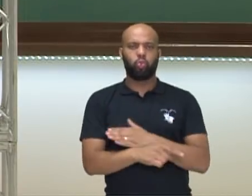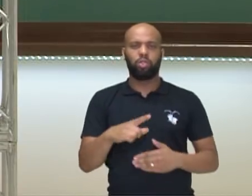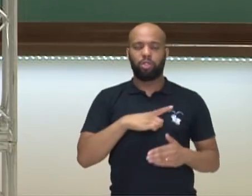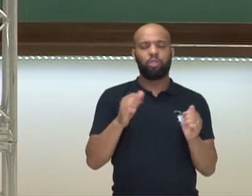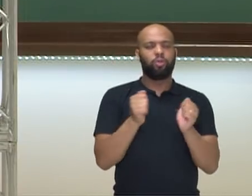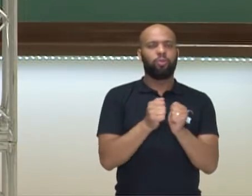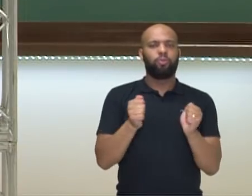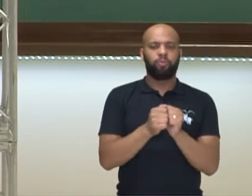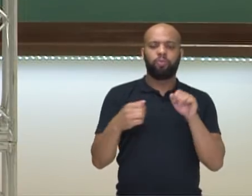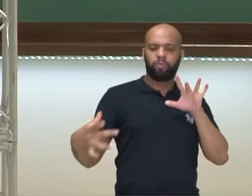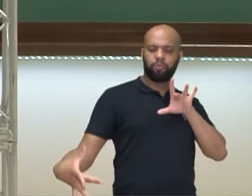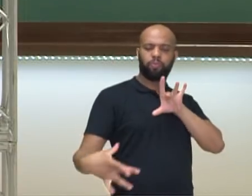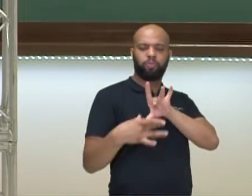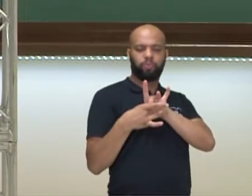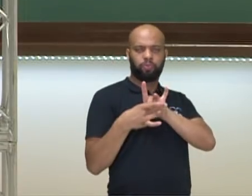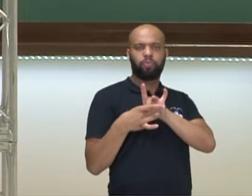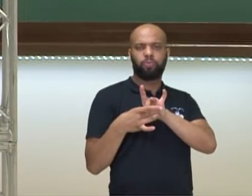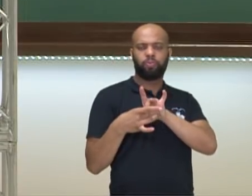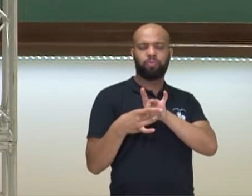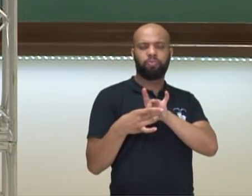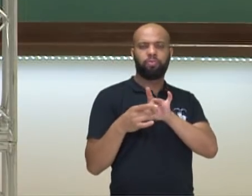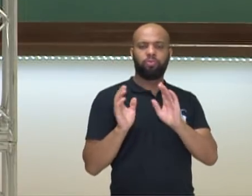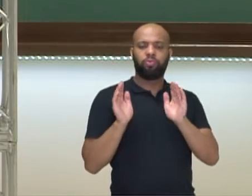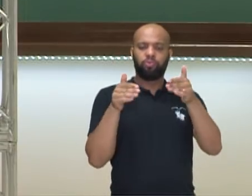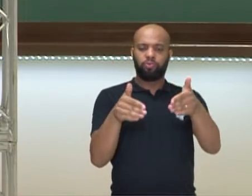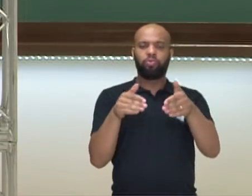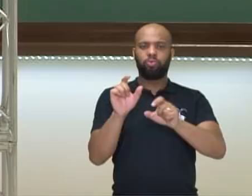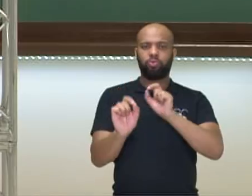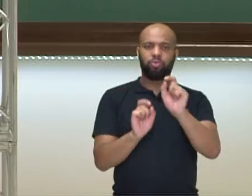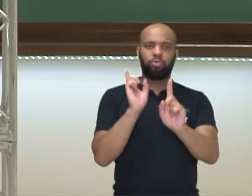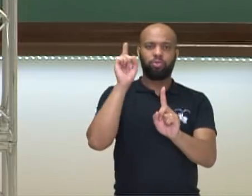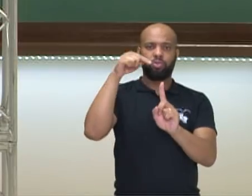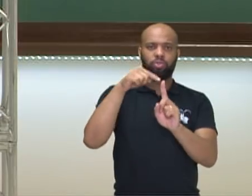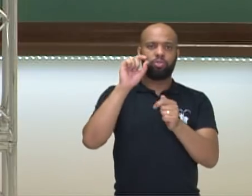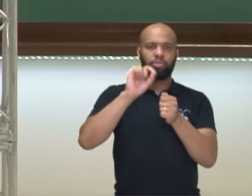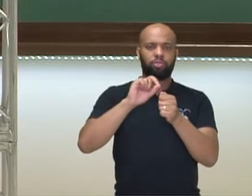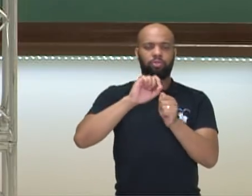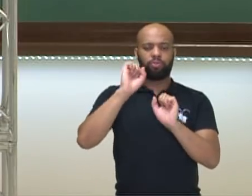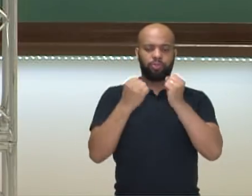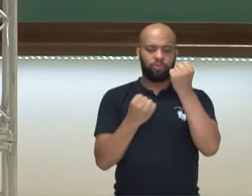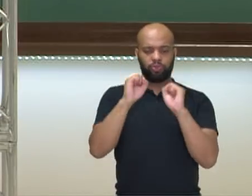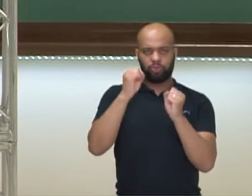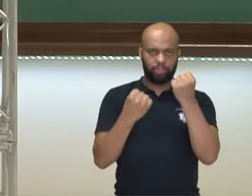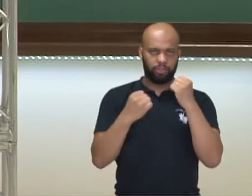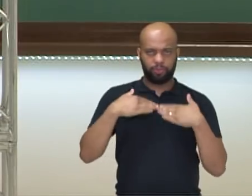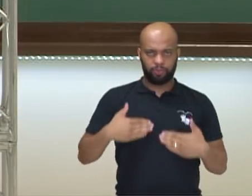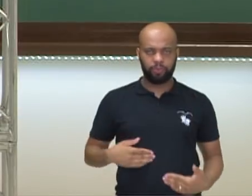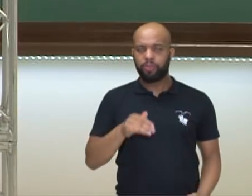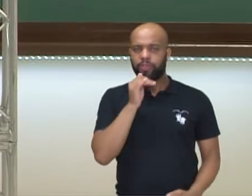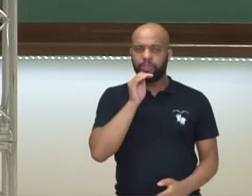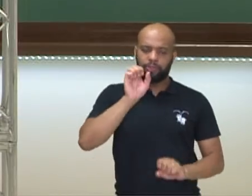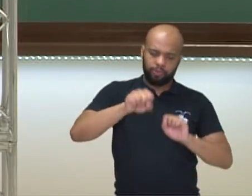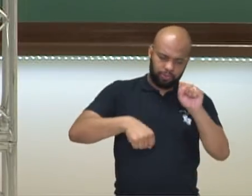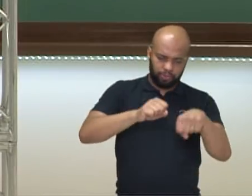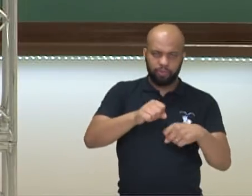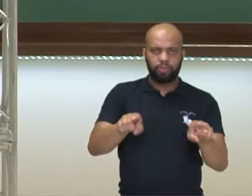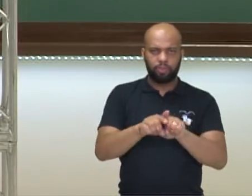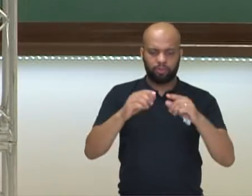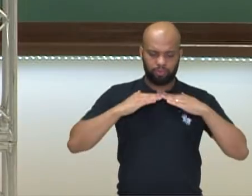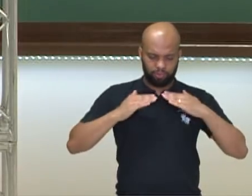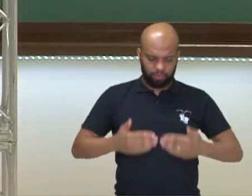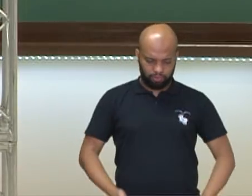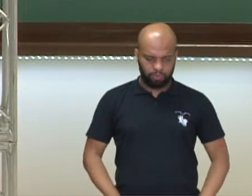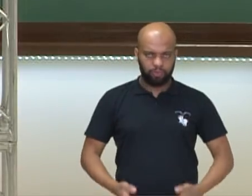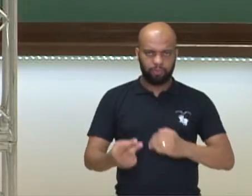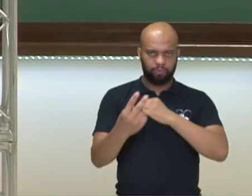eles um equipamento mais para a função de exercício físico, como a bicicleta ou mesmo a armadura,